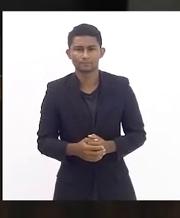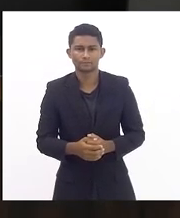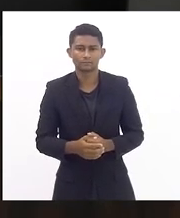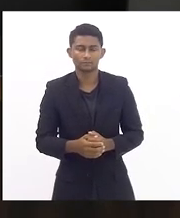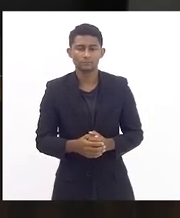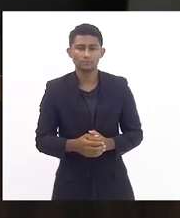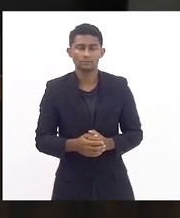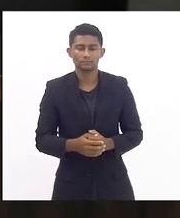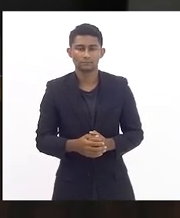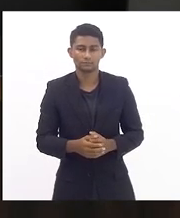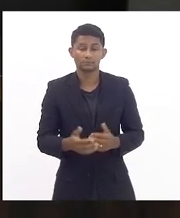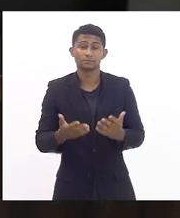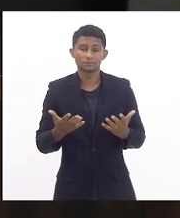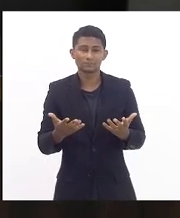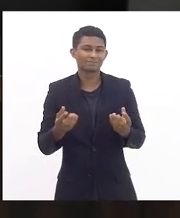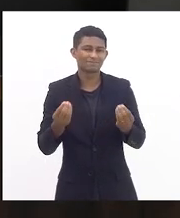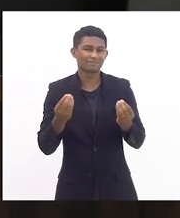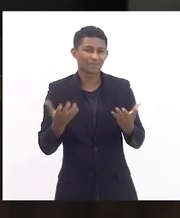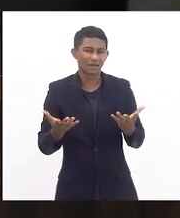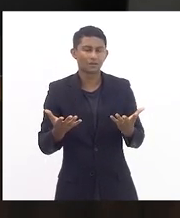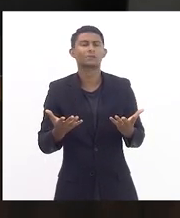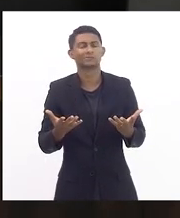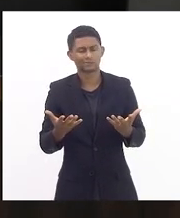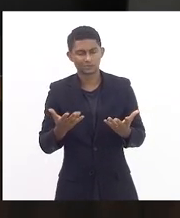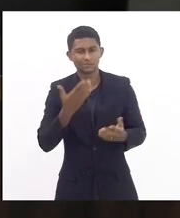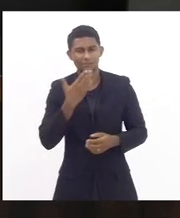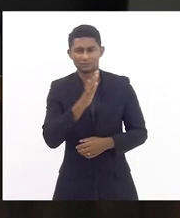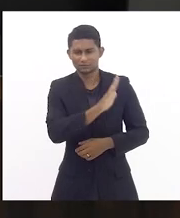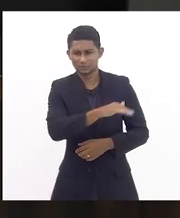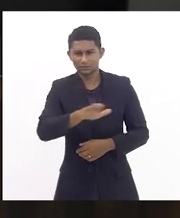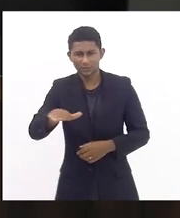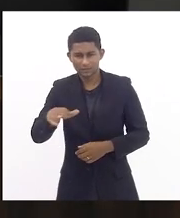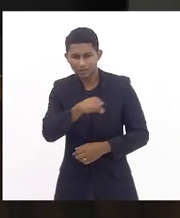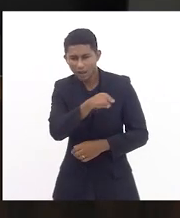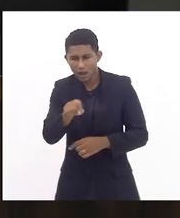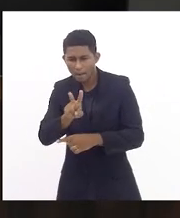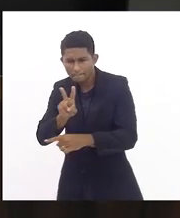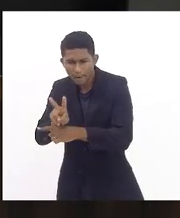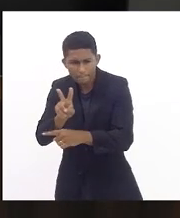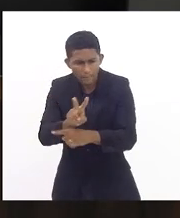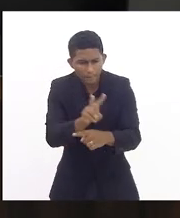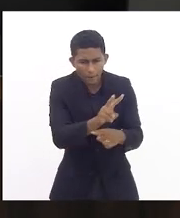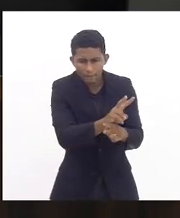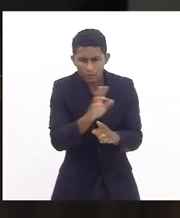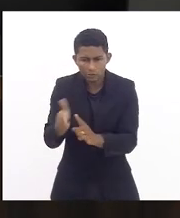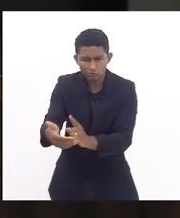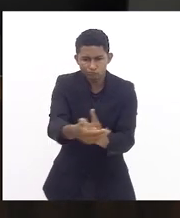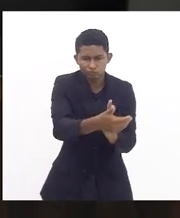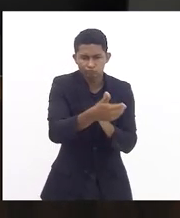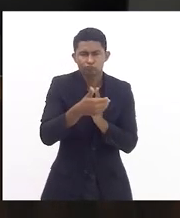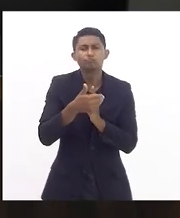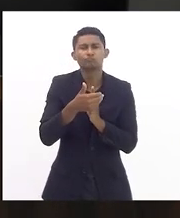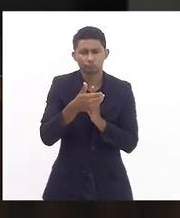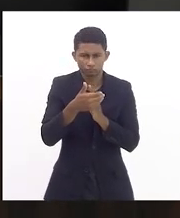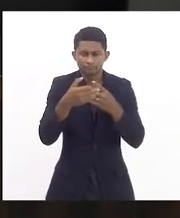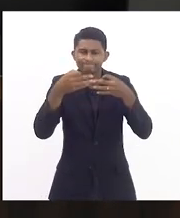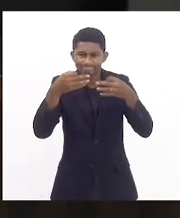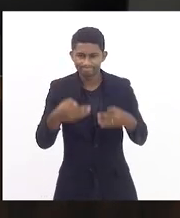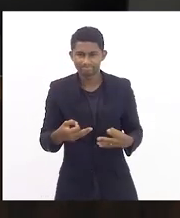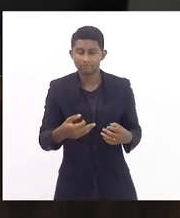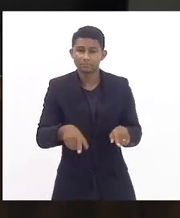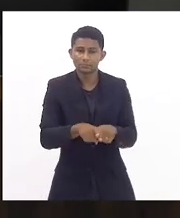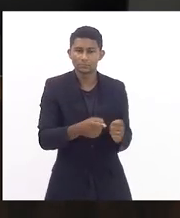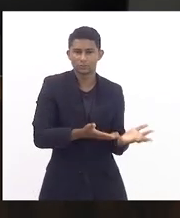que ações de proteção às nossas crianças e aos nossos adolescentes possam estar sendo